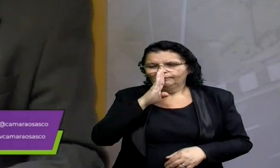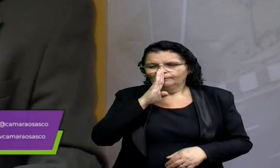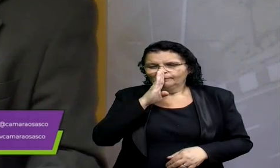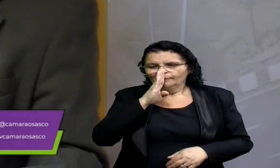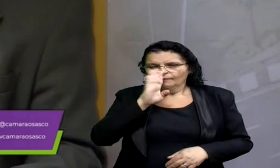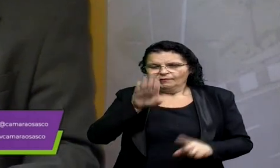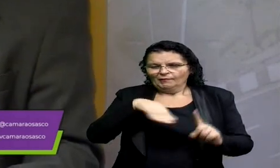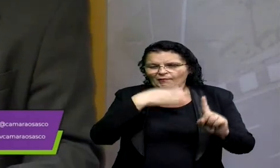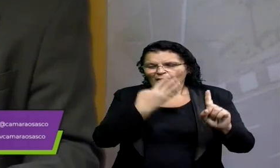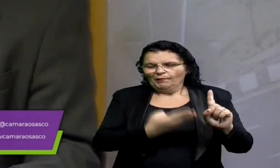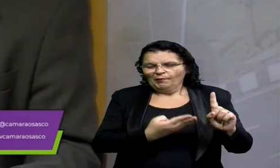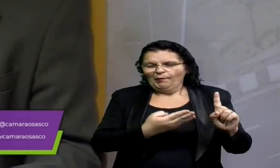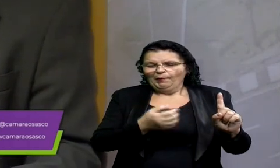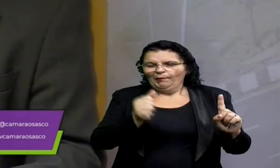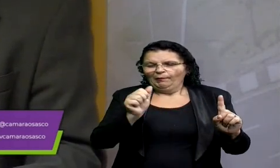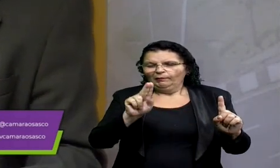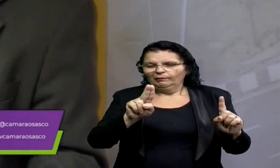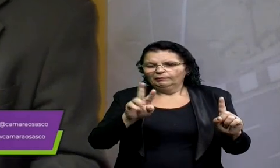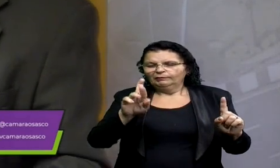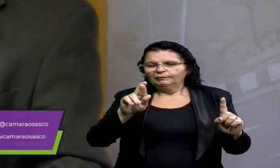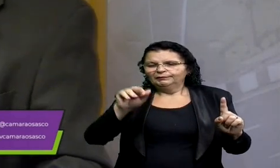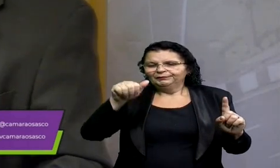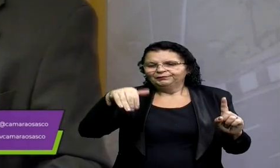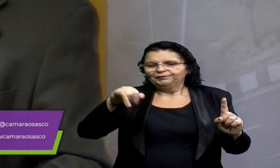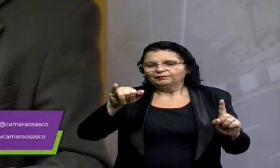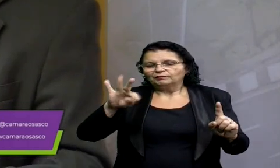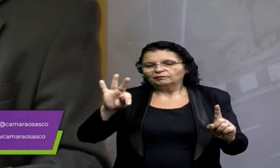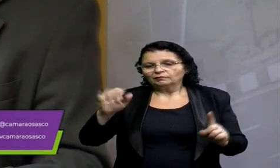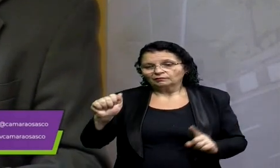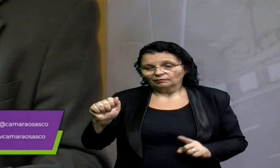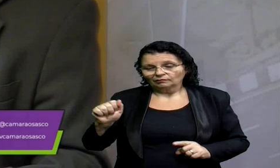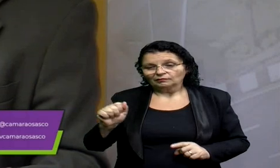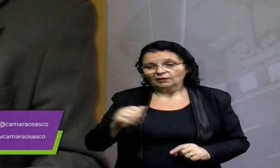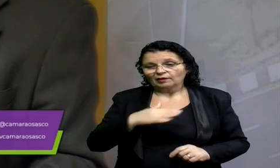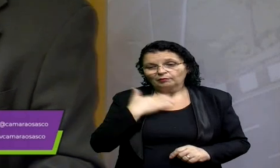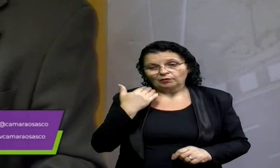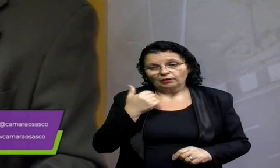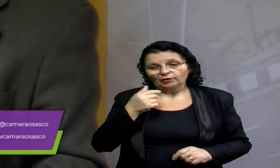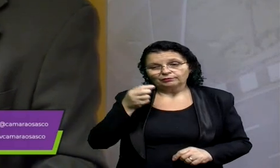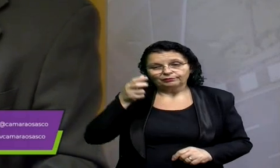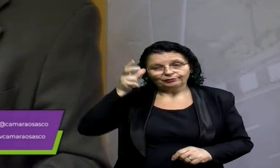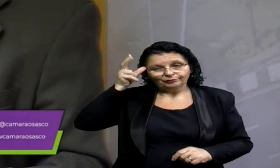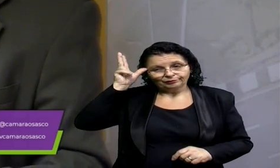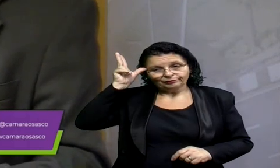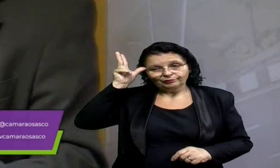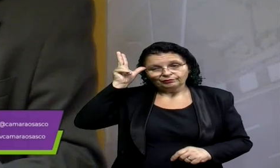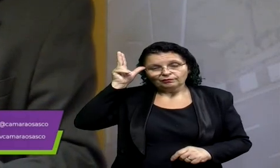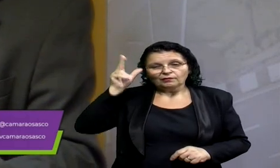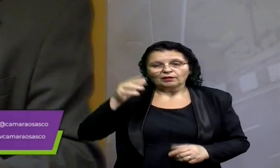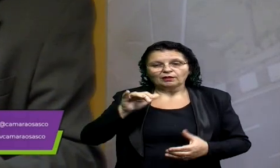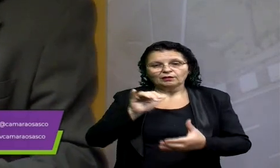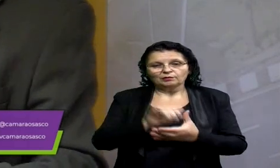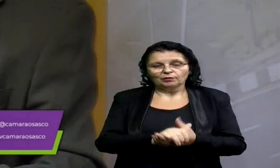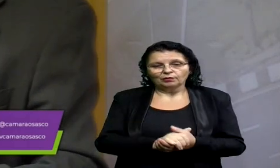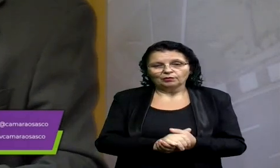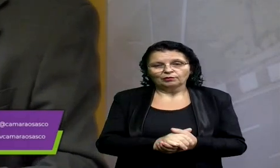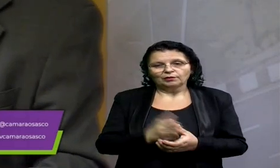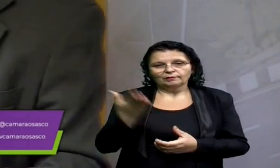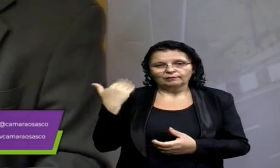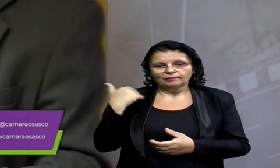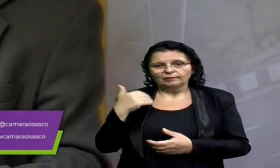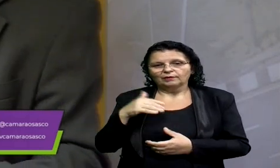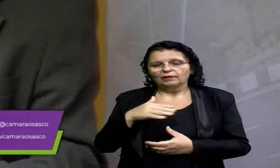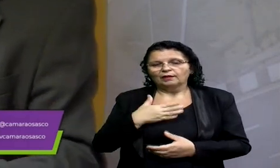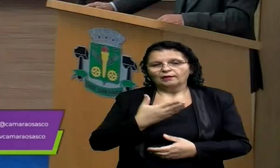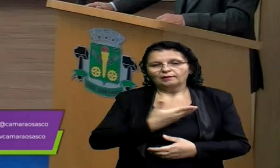homenagem a dona aurenita Pereira Souza da Paz ela faleceu anteontem foi enterrada ontem é a esposa de uma ex-assessora minha